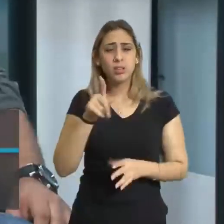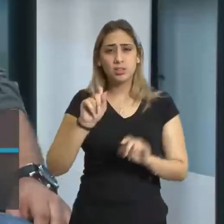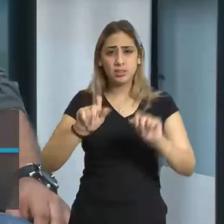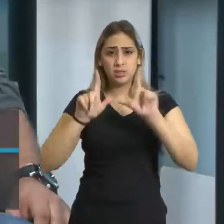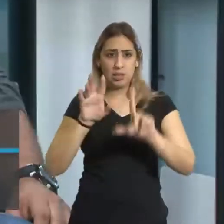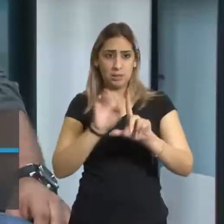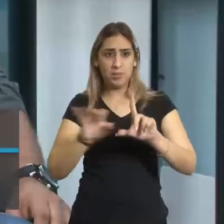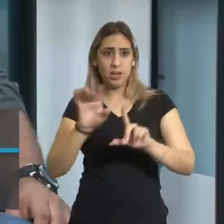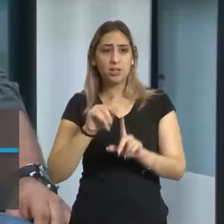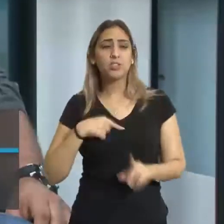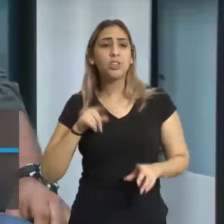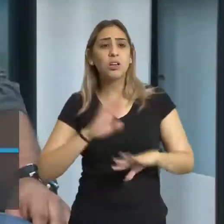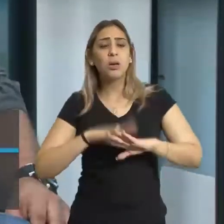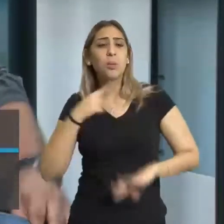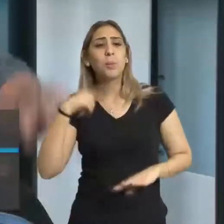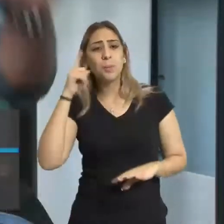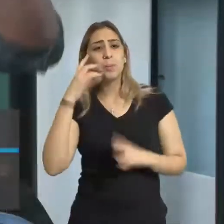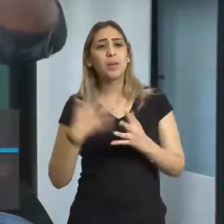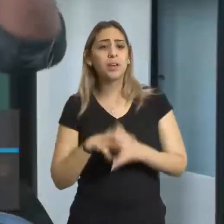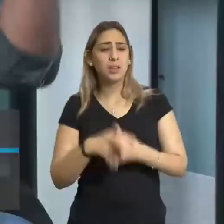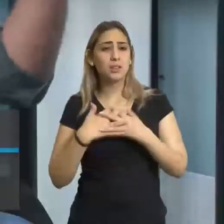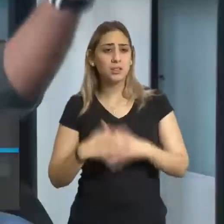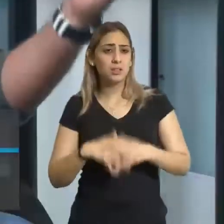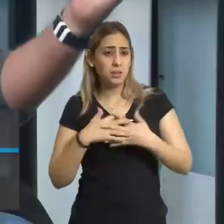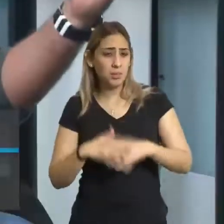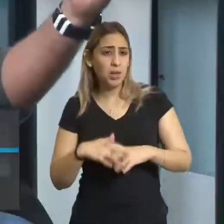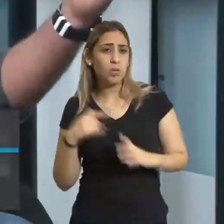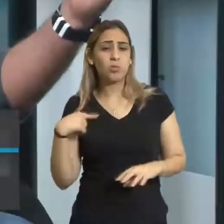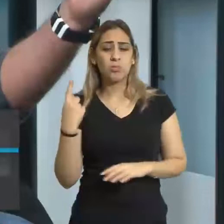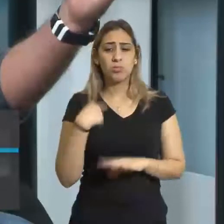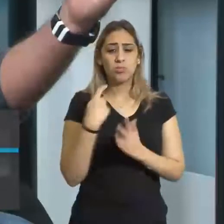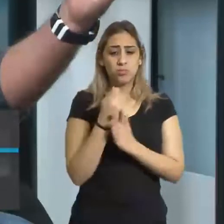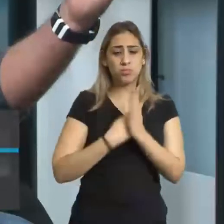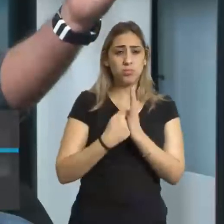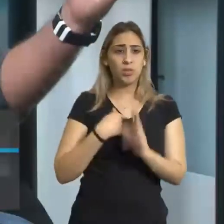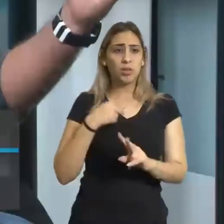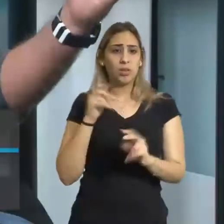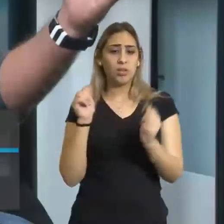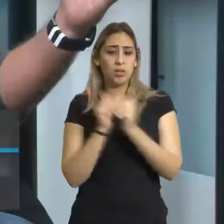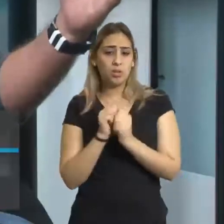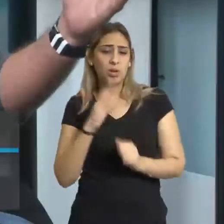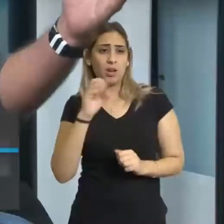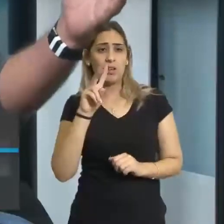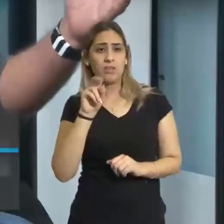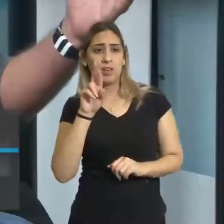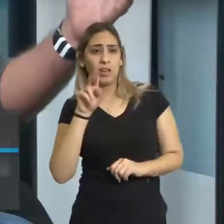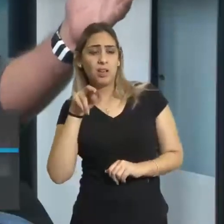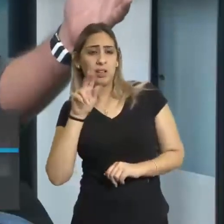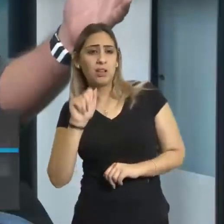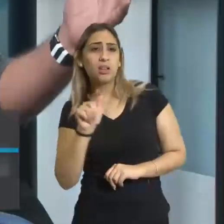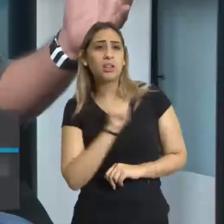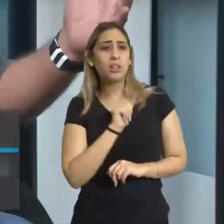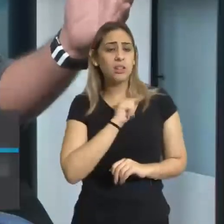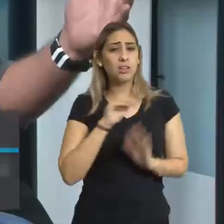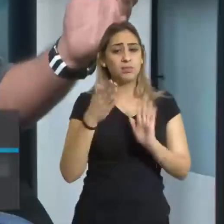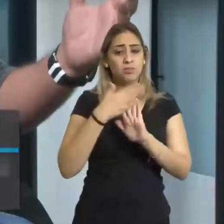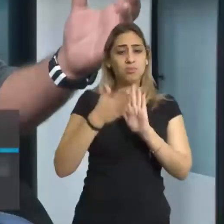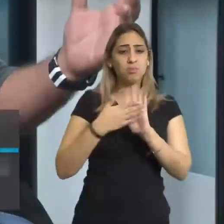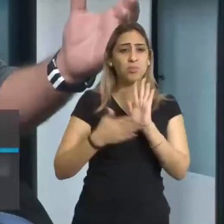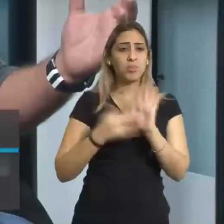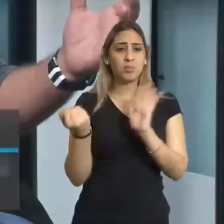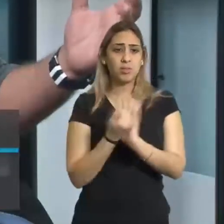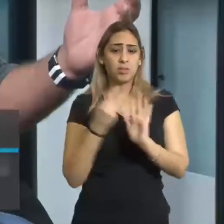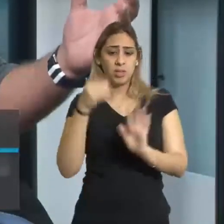imagens elas eram um pensamento aquelas pinturas rupestres na caverna tem marcas de lanças